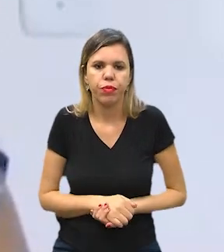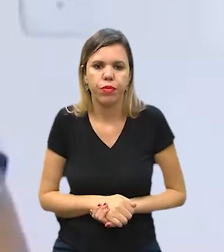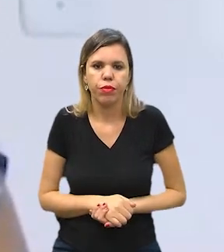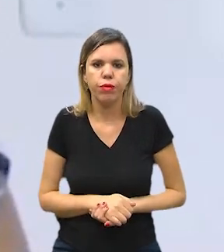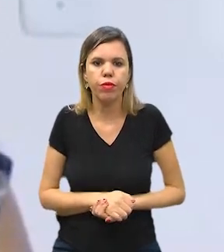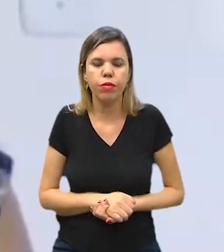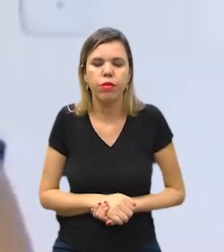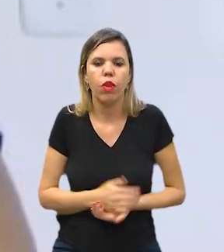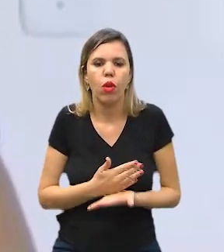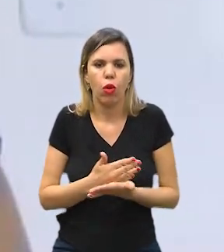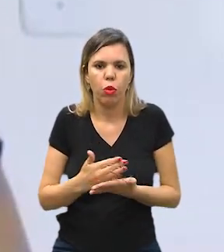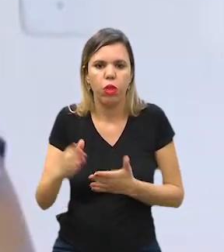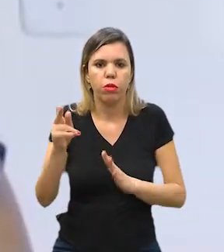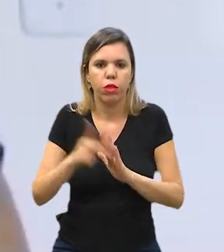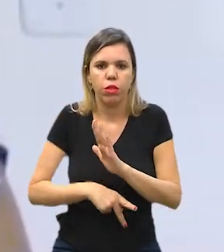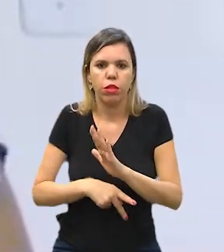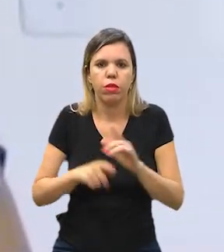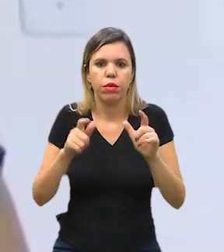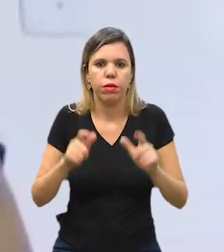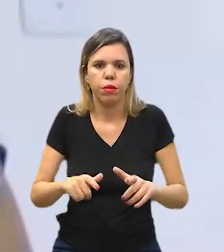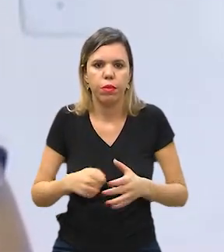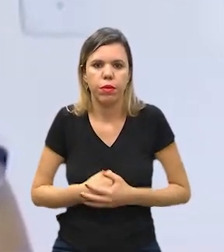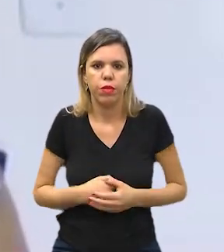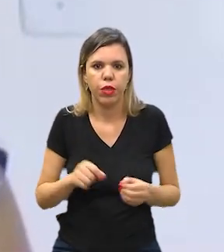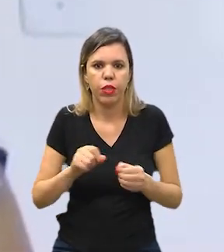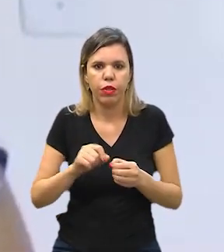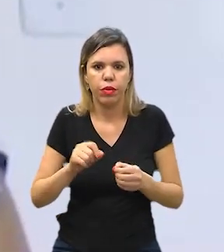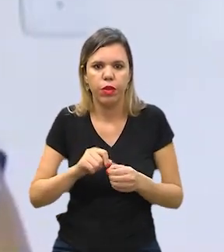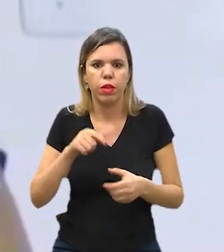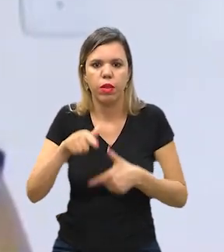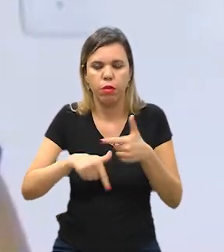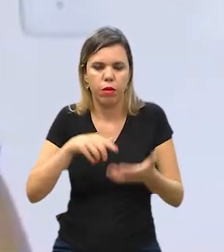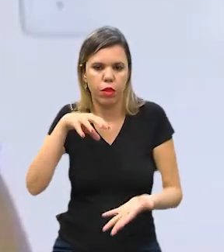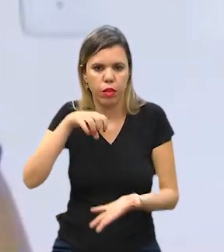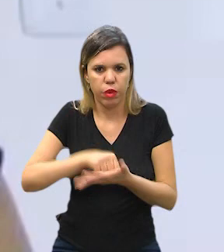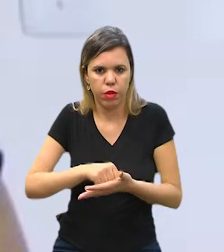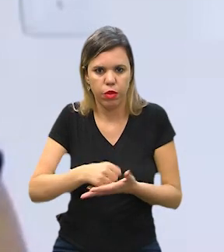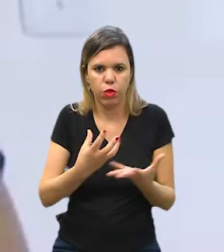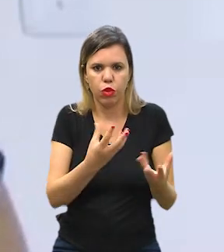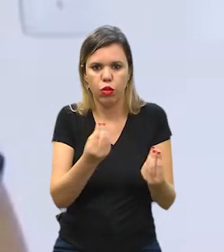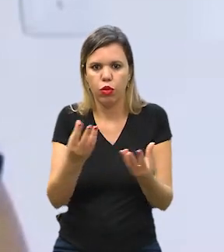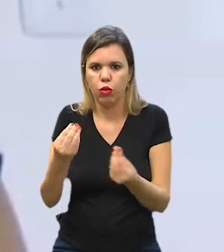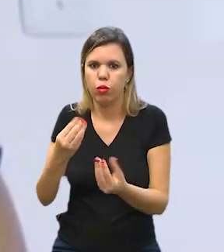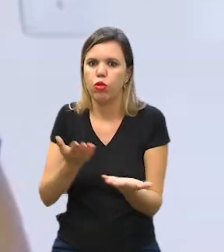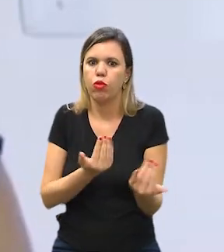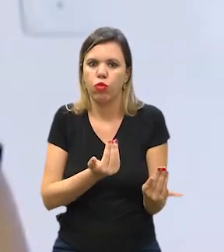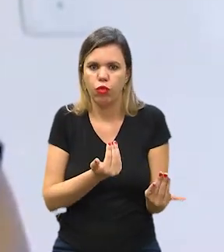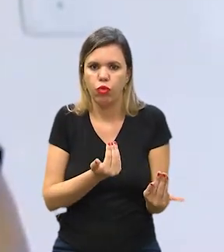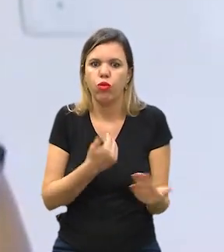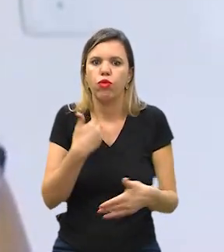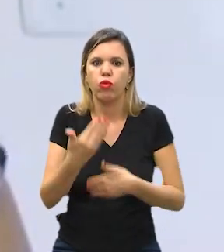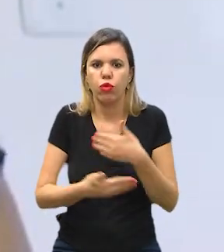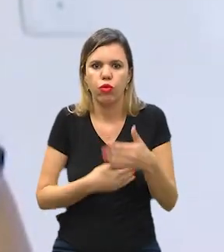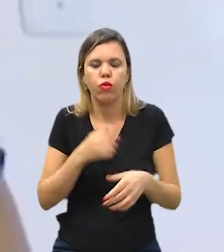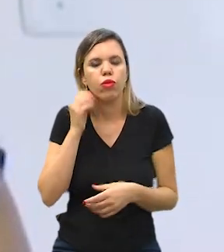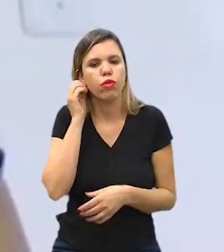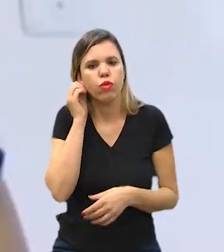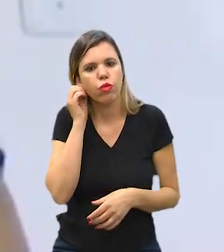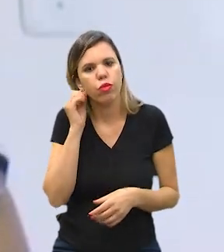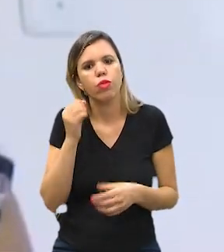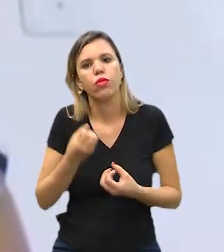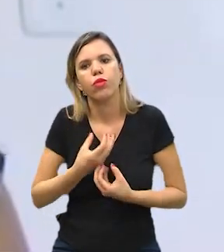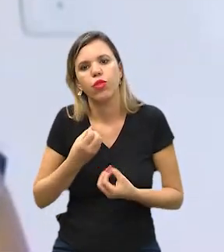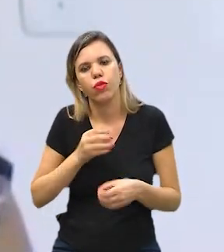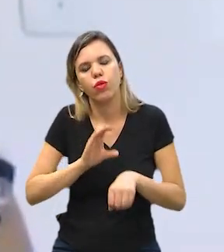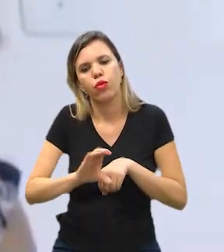por essa área. E aí a gente começou esse projeto ali naquele lugar, fizemos um processo de inscrição, muitos jovens passaram por